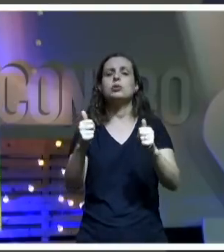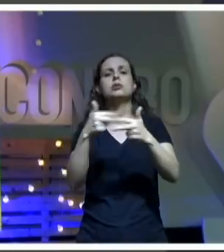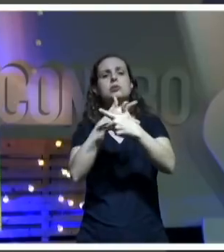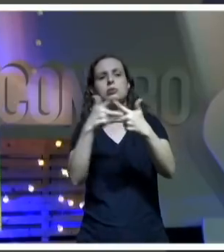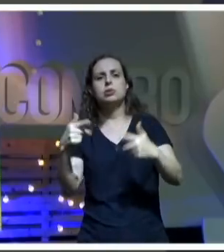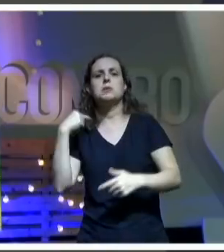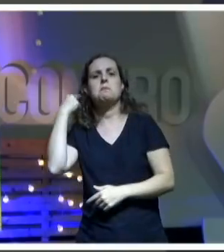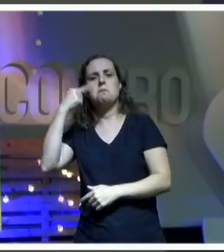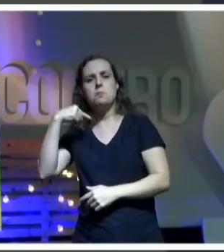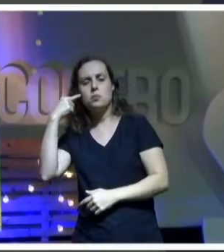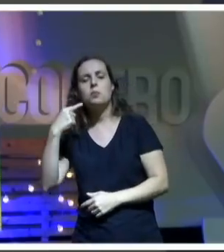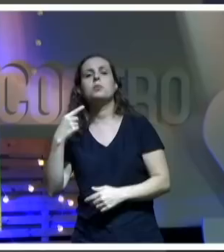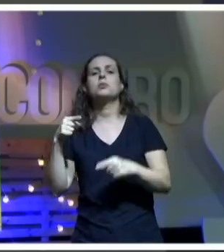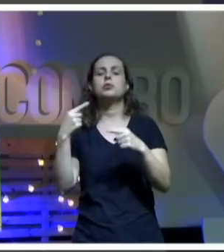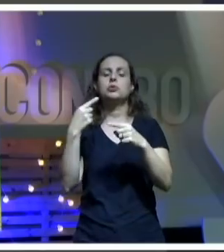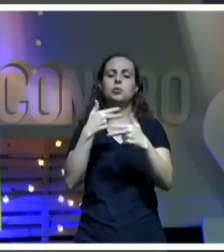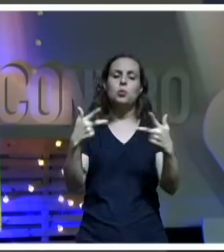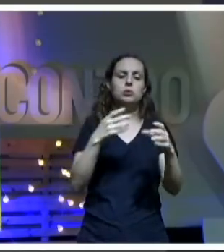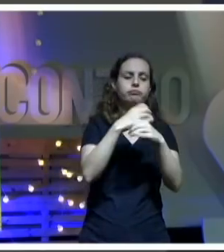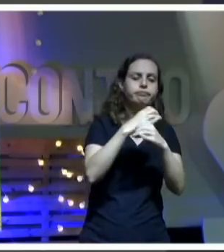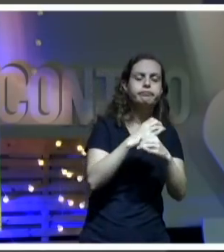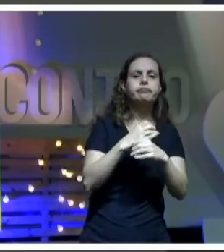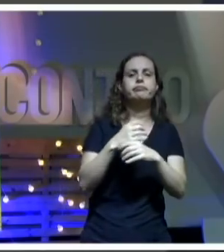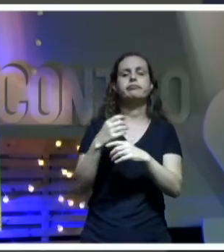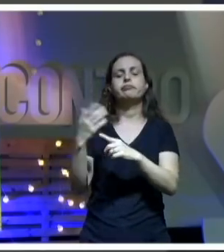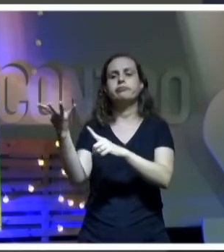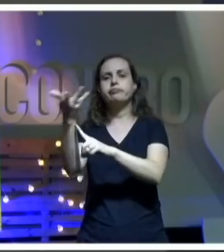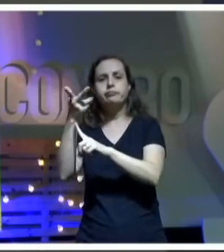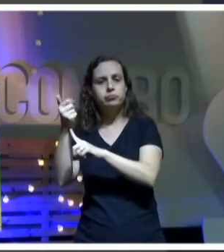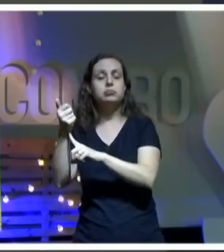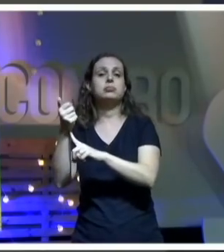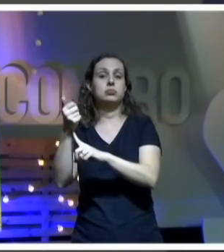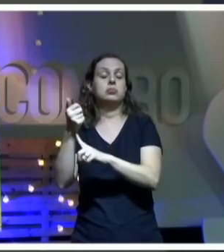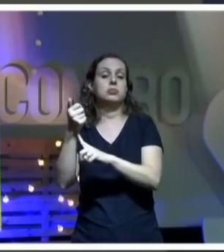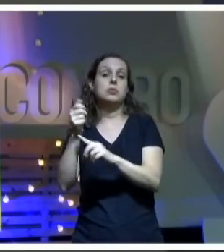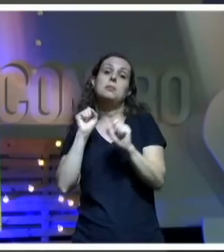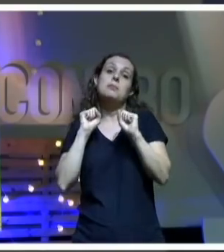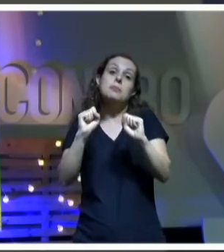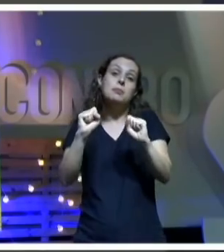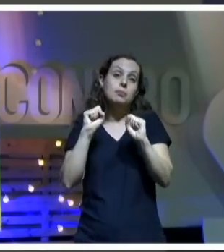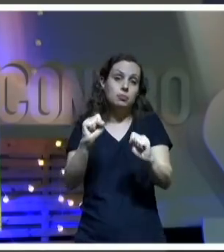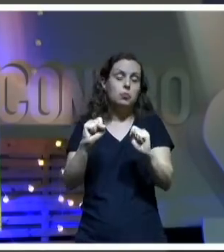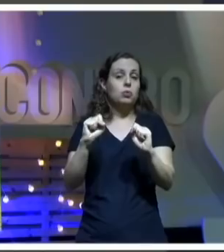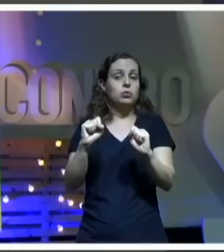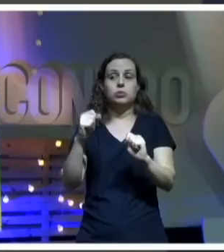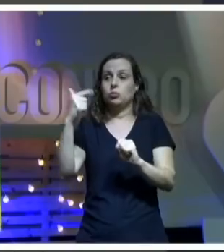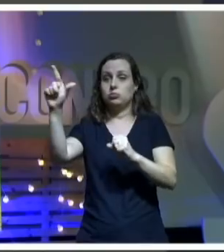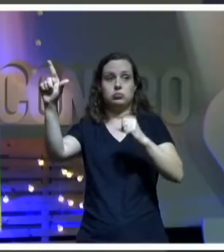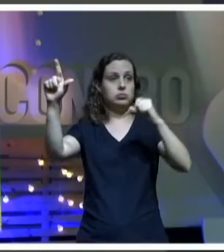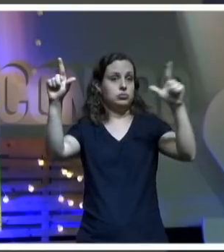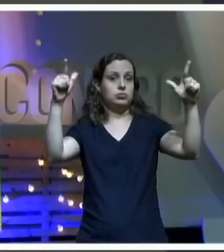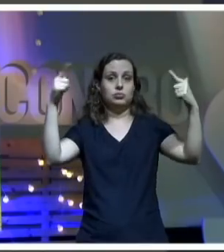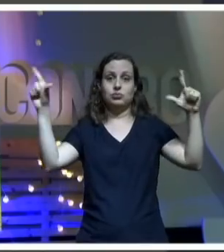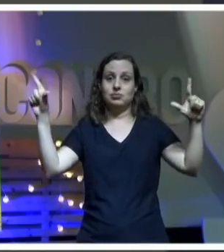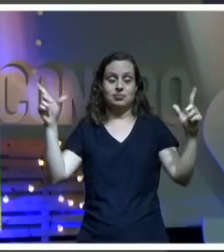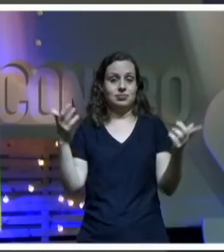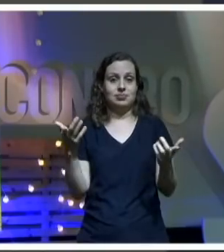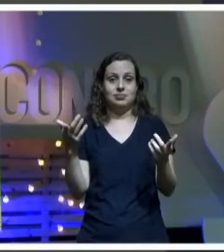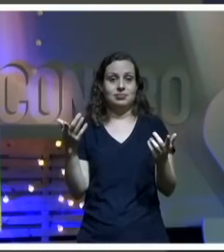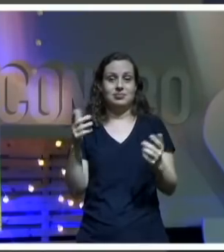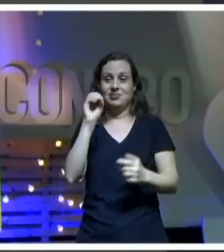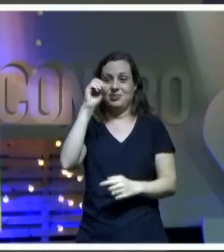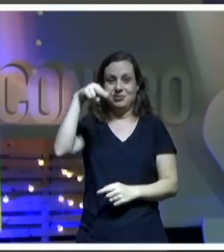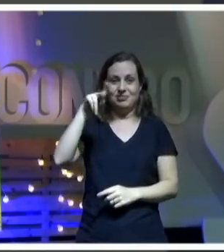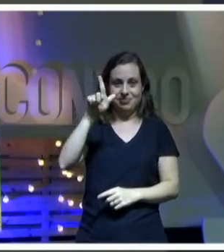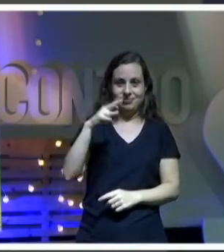política científica artística sei lá elas podem ser desempenhadas por outras instituições sociais mas a tecnologia